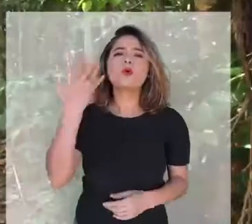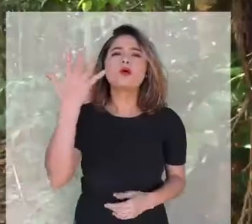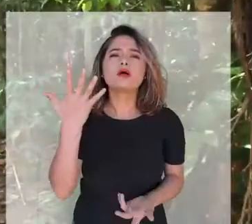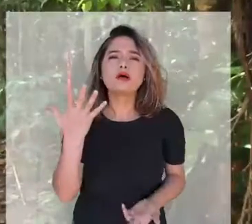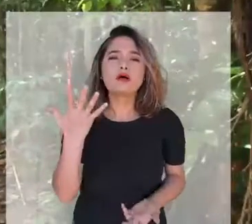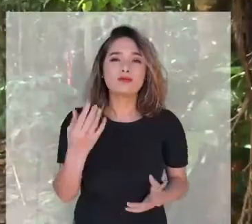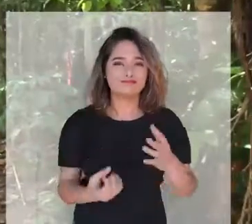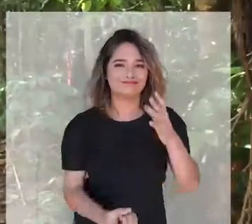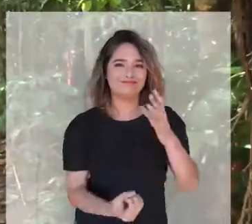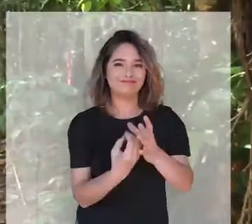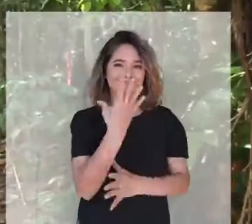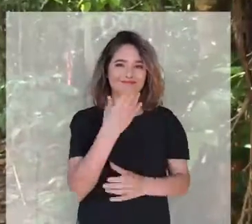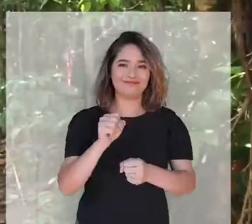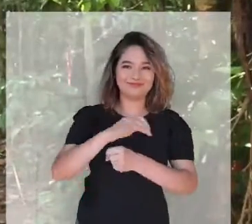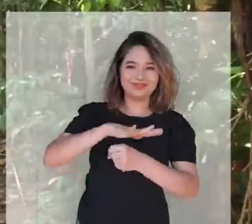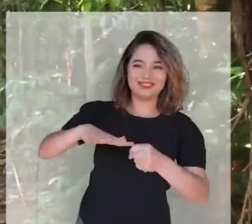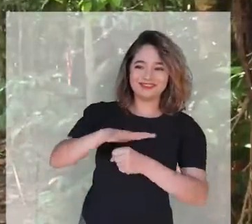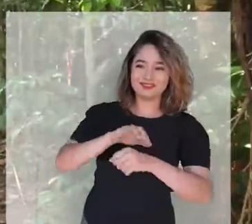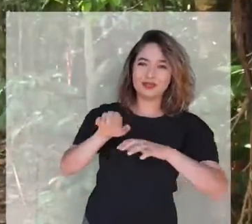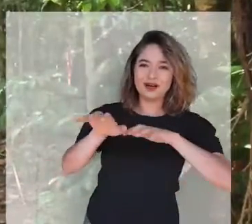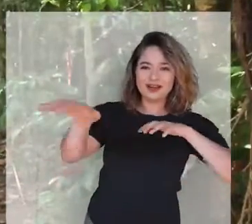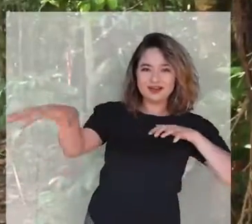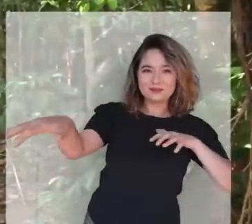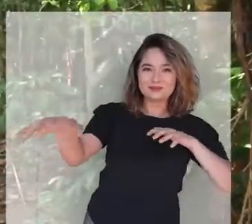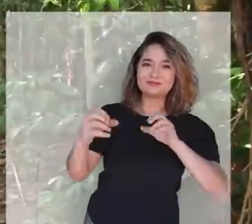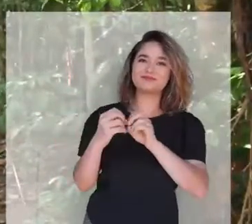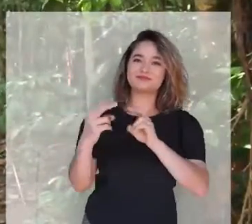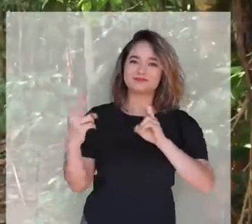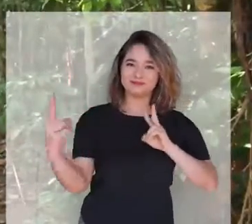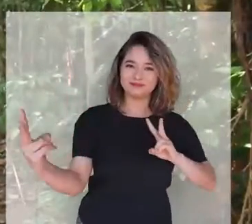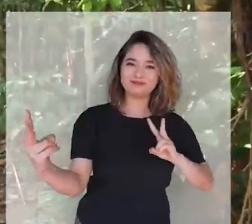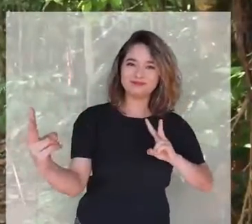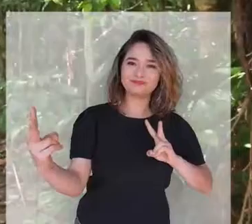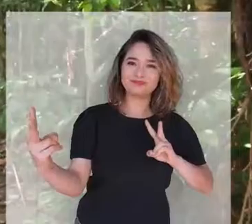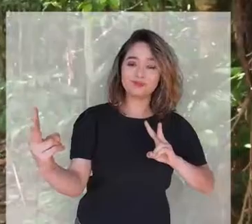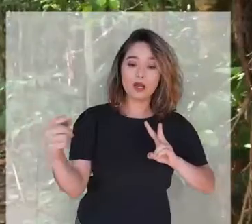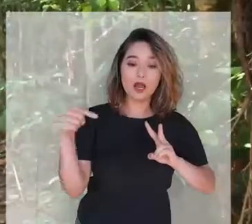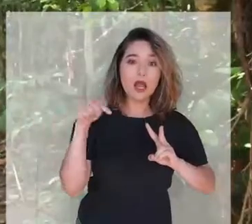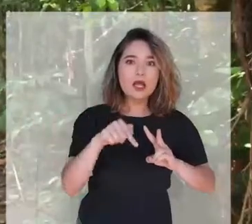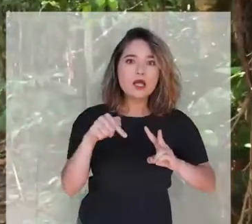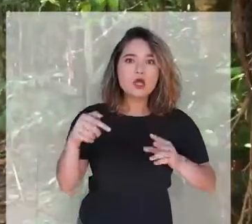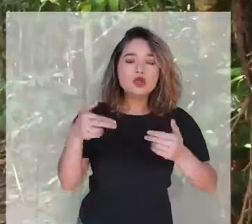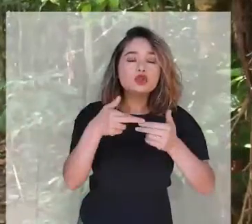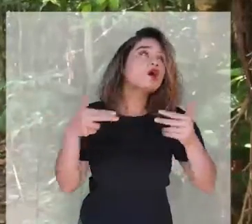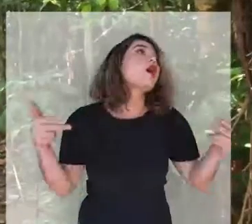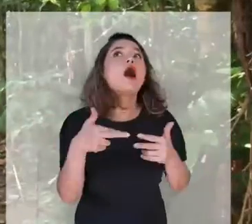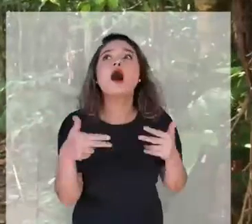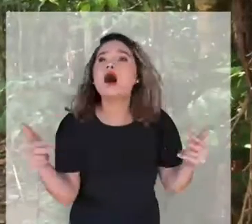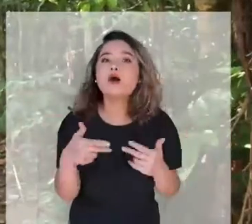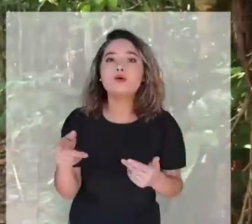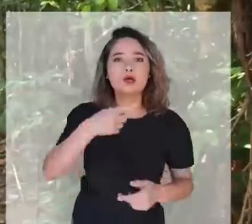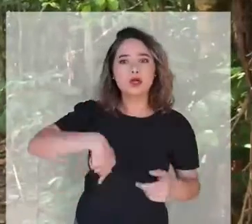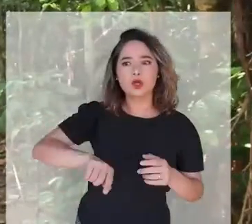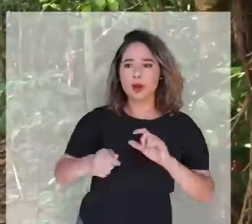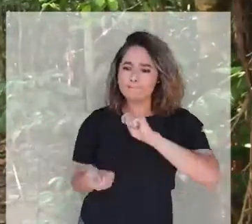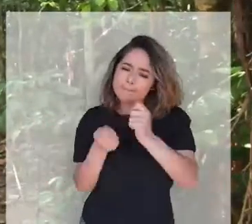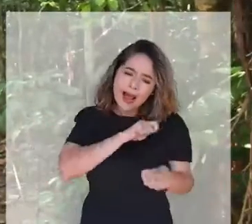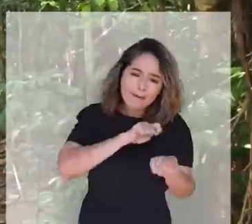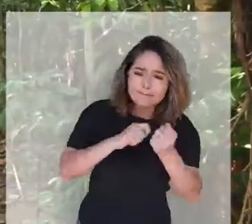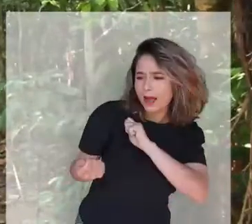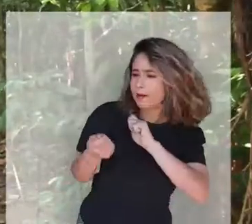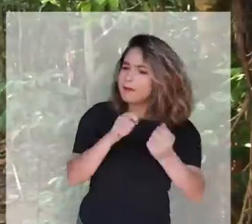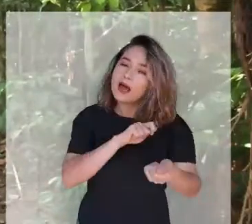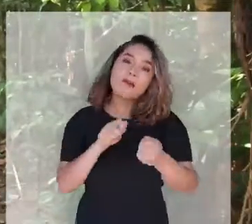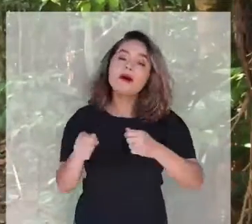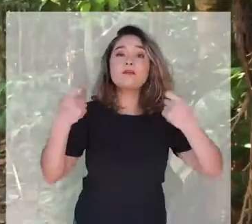extensão digital. Isso foi tão inovador que nós tivemos que trabalhar com novas metodologias, tivemos